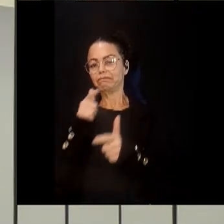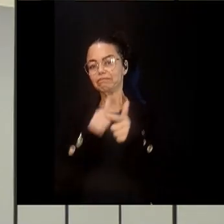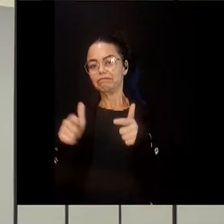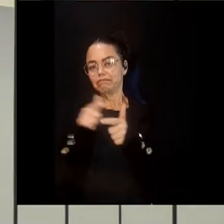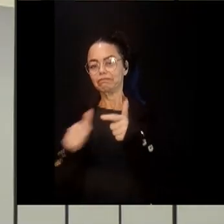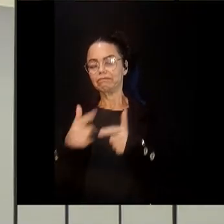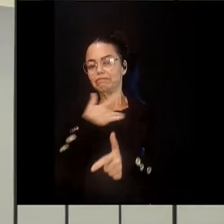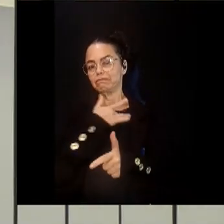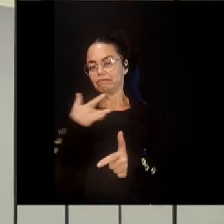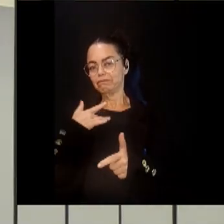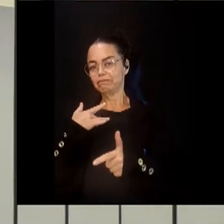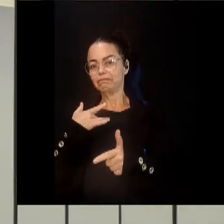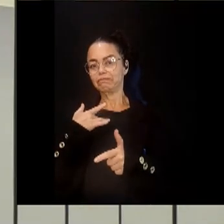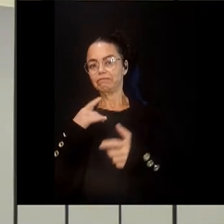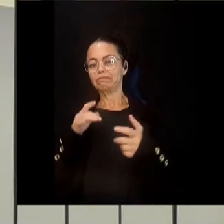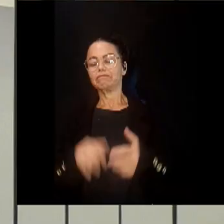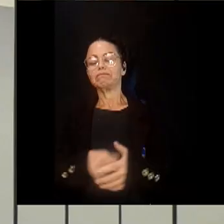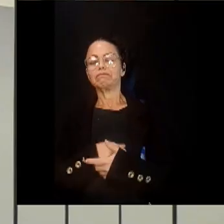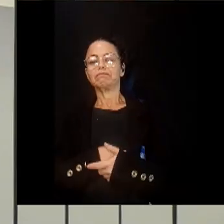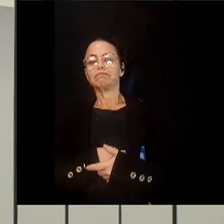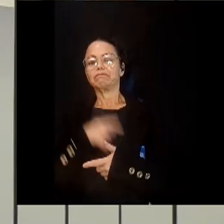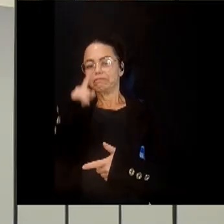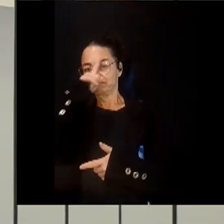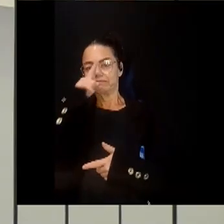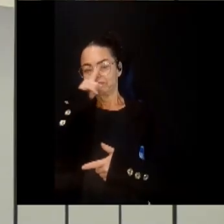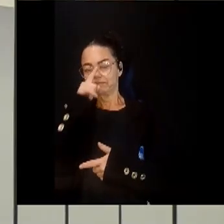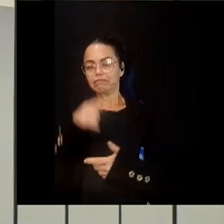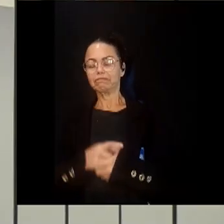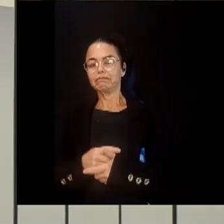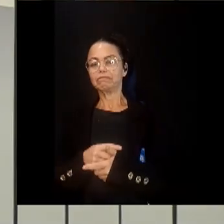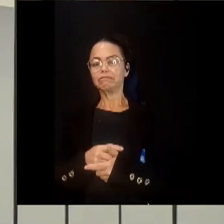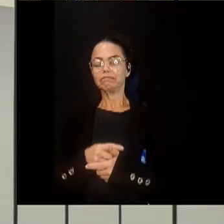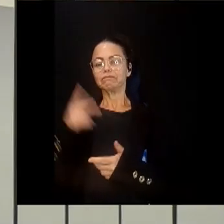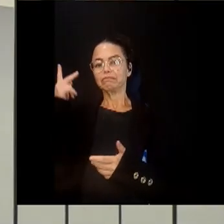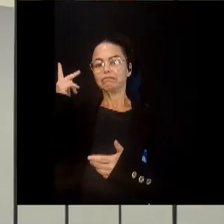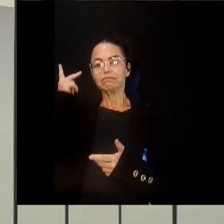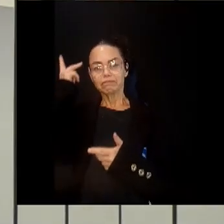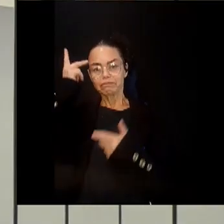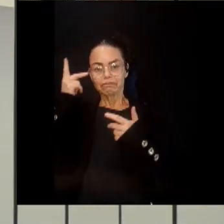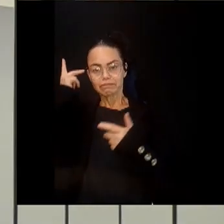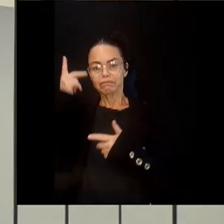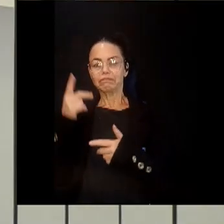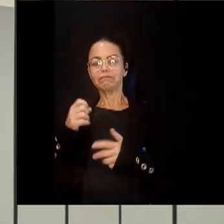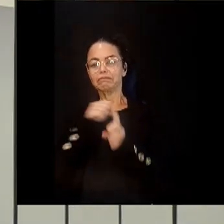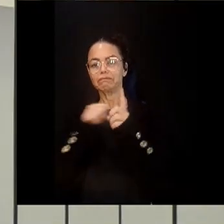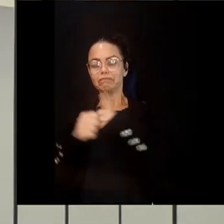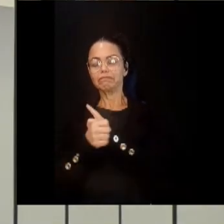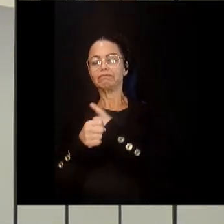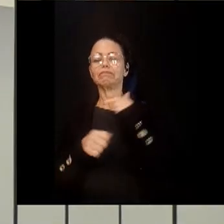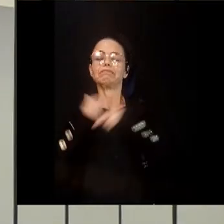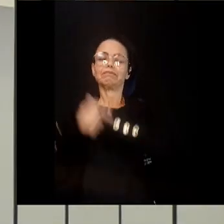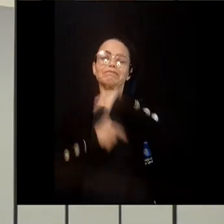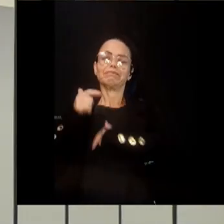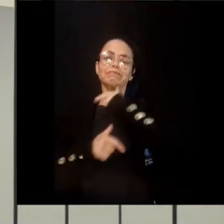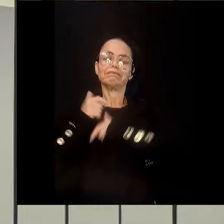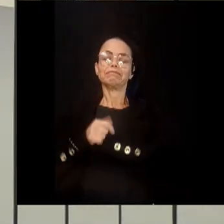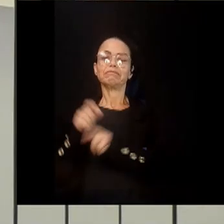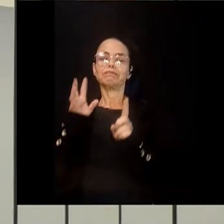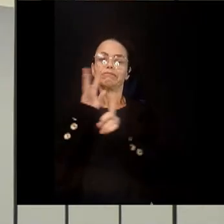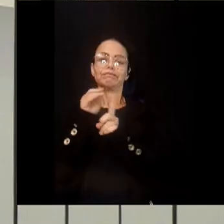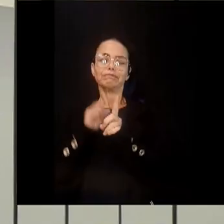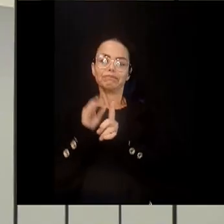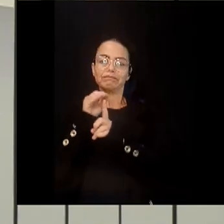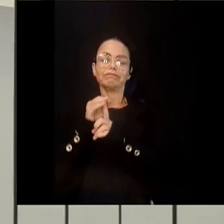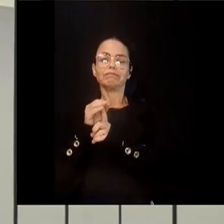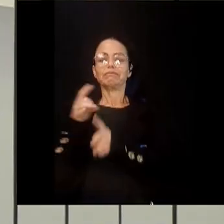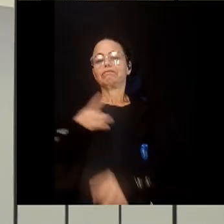saúde ligados a riscos psicossociais no trabalho, como jornadas longas, assédio e insegurança